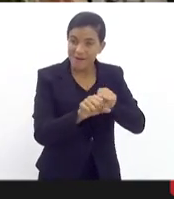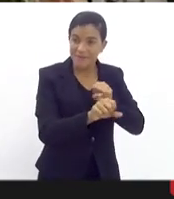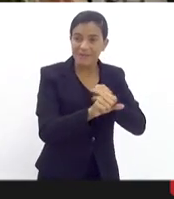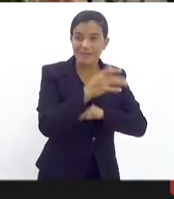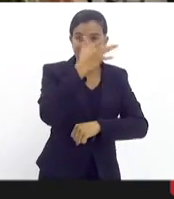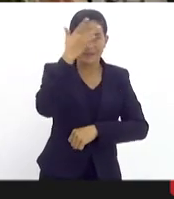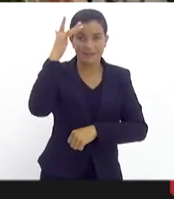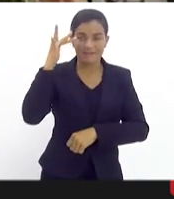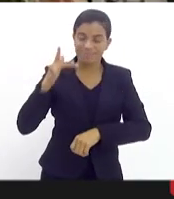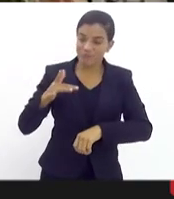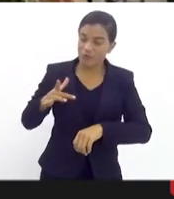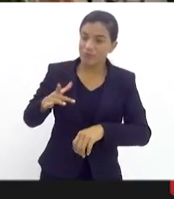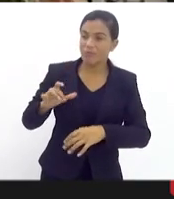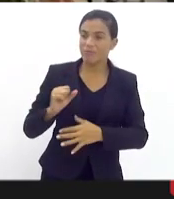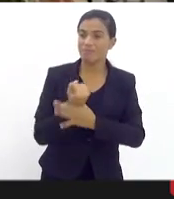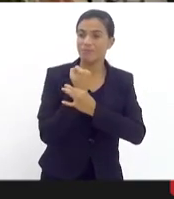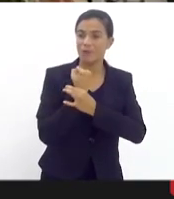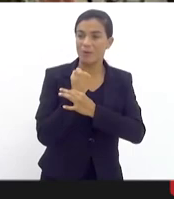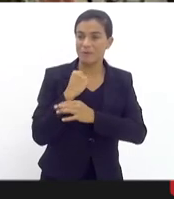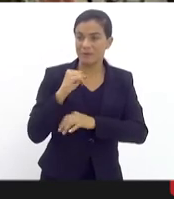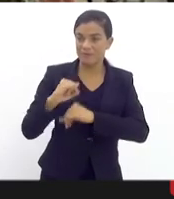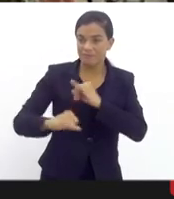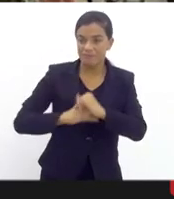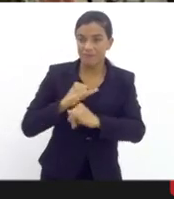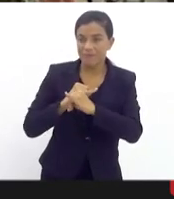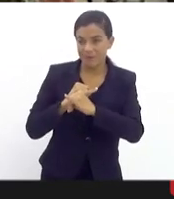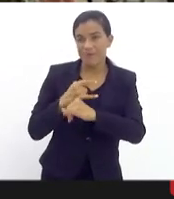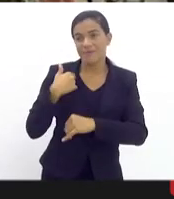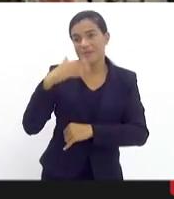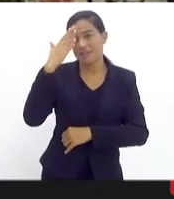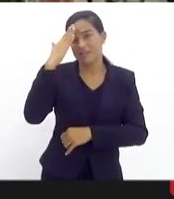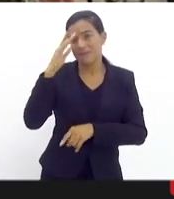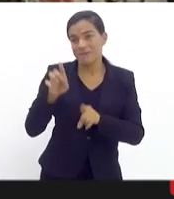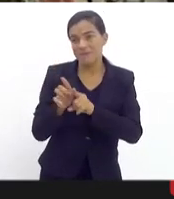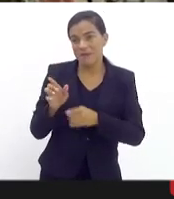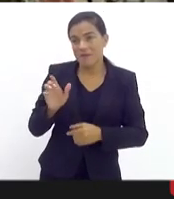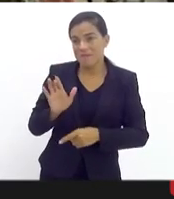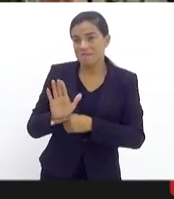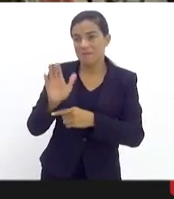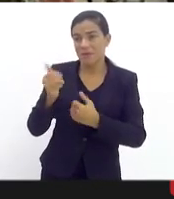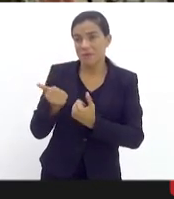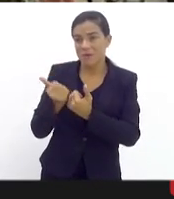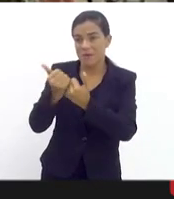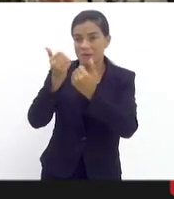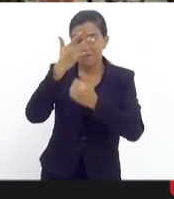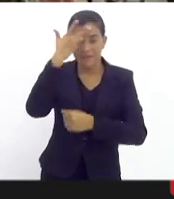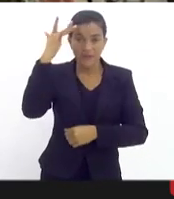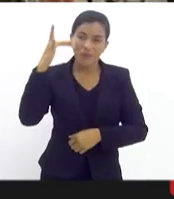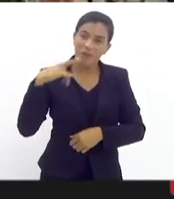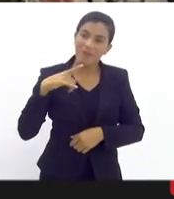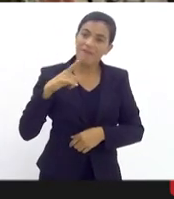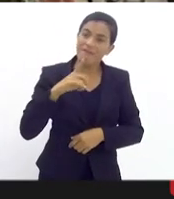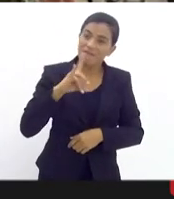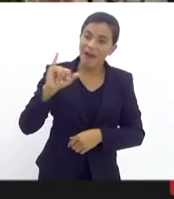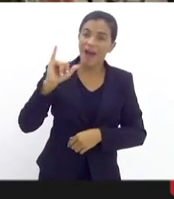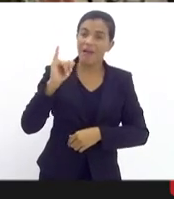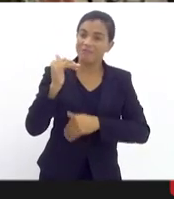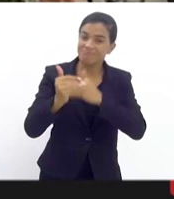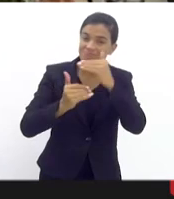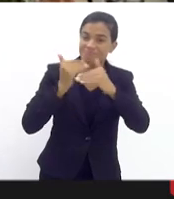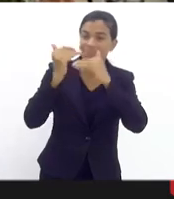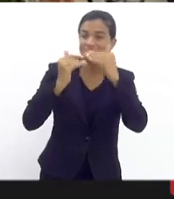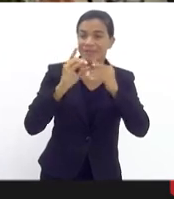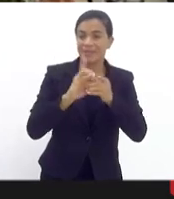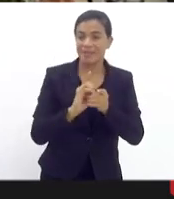para o domínio da internet, você está também contribuindo para formar pessoas que vão intervir no processo